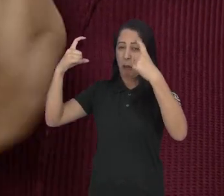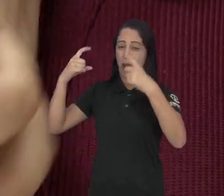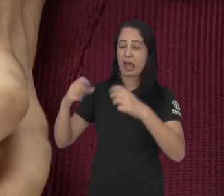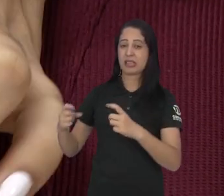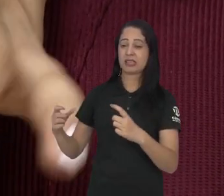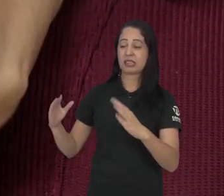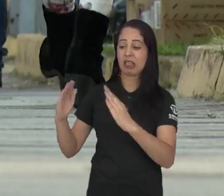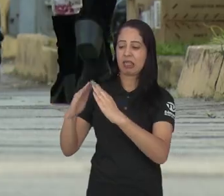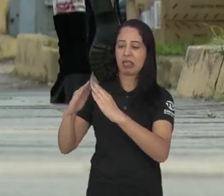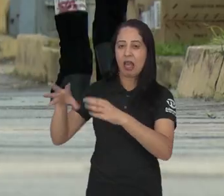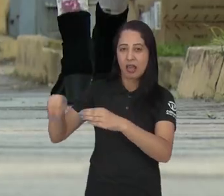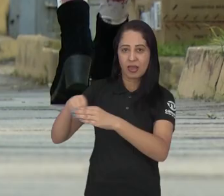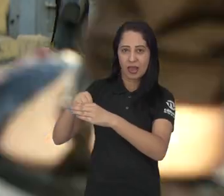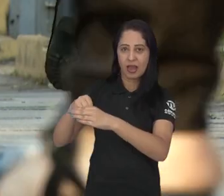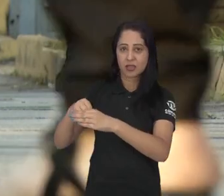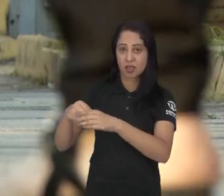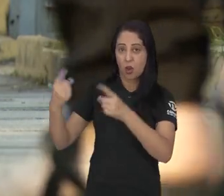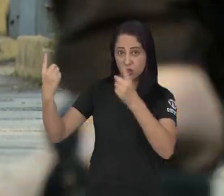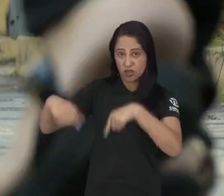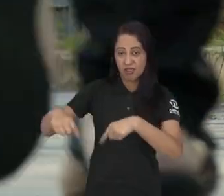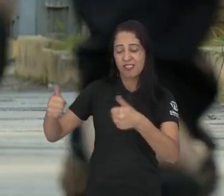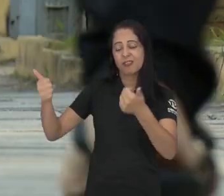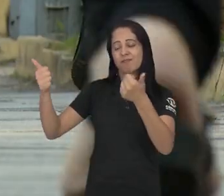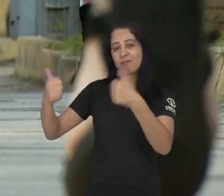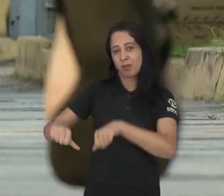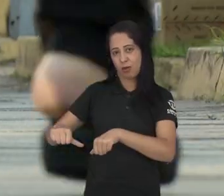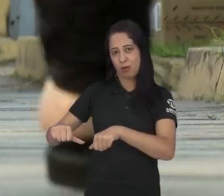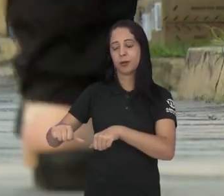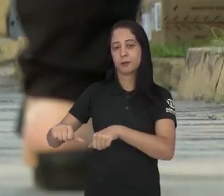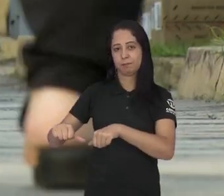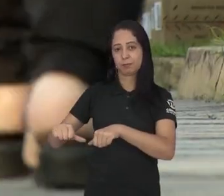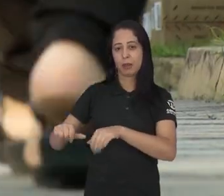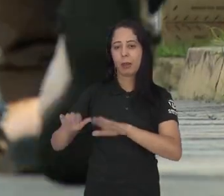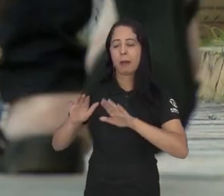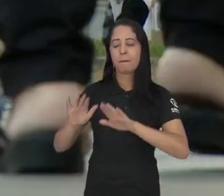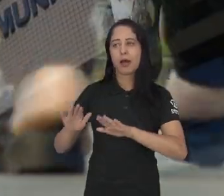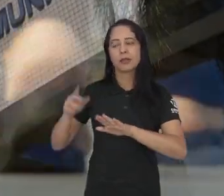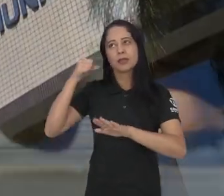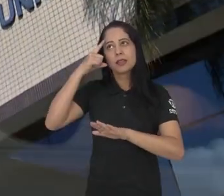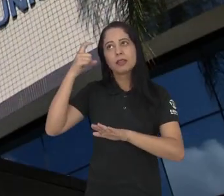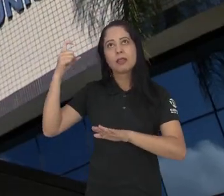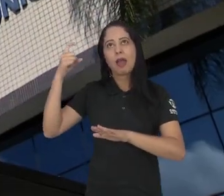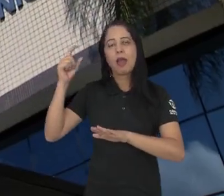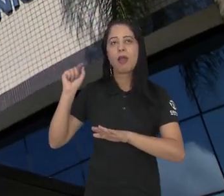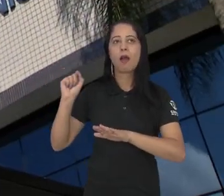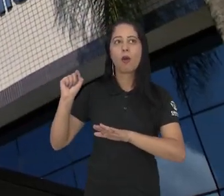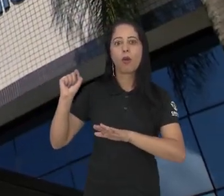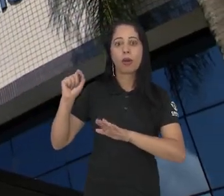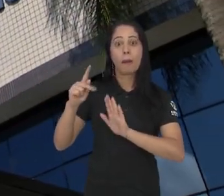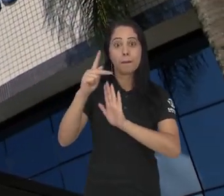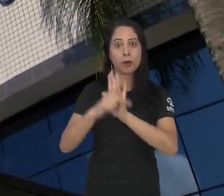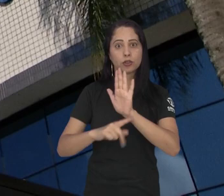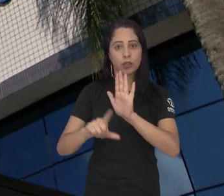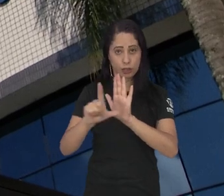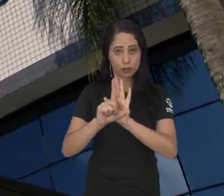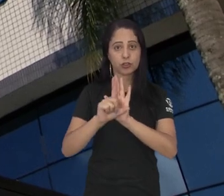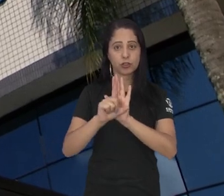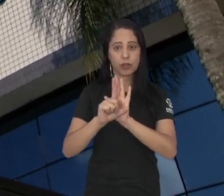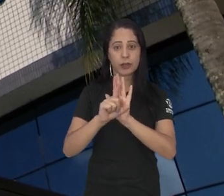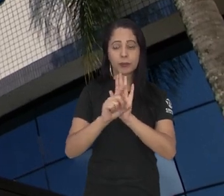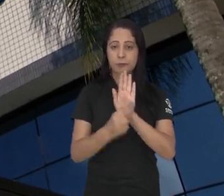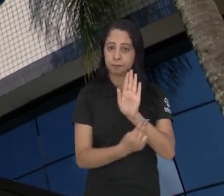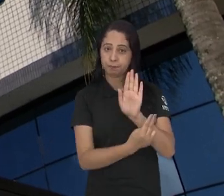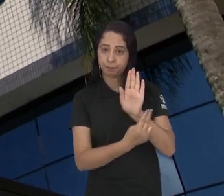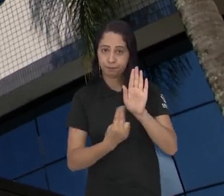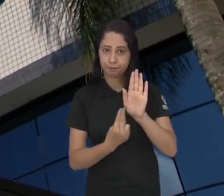violência doméstica o desafio pode ser ainda maior para mudar esse cenário um novo projeto de lei entre tramitação na